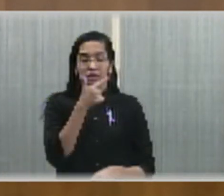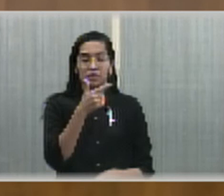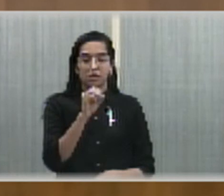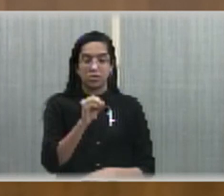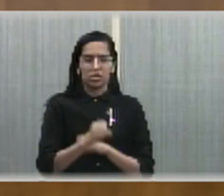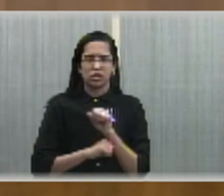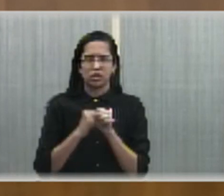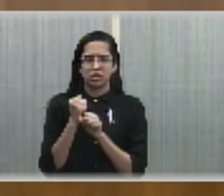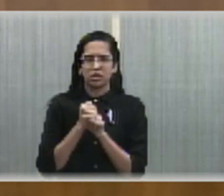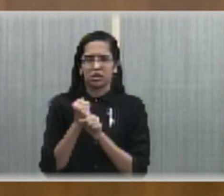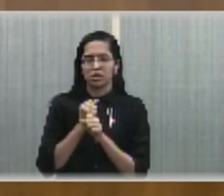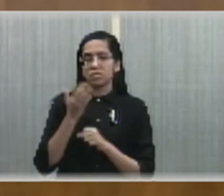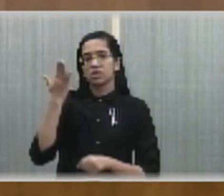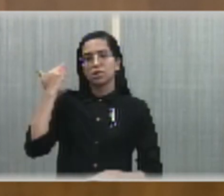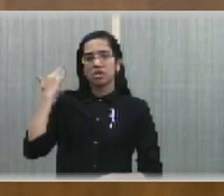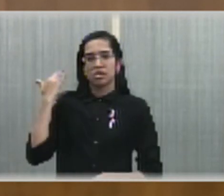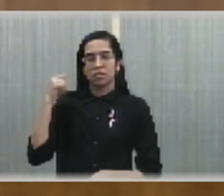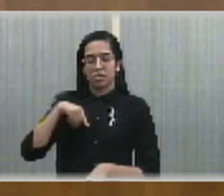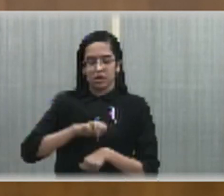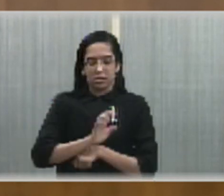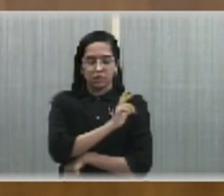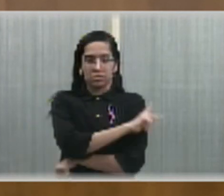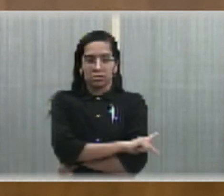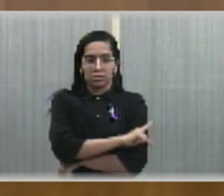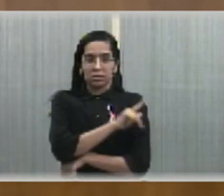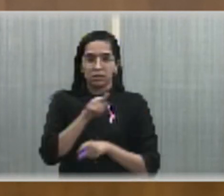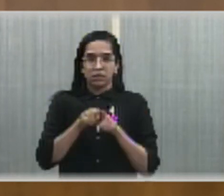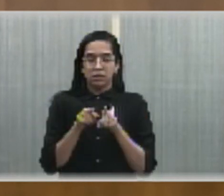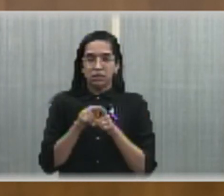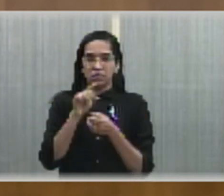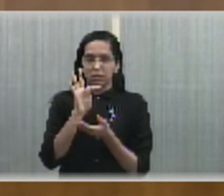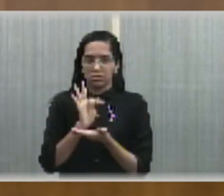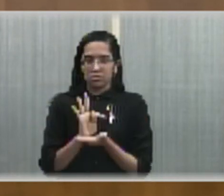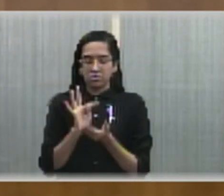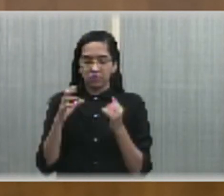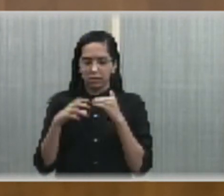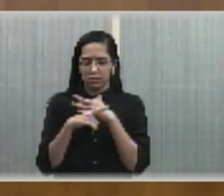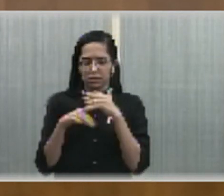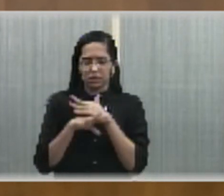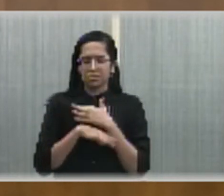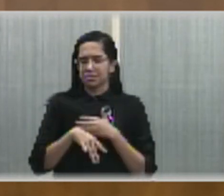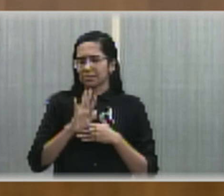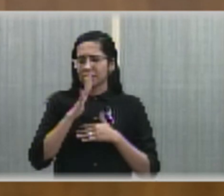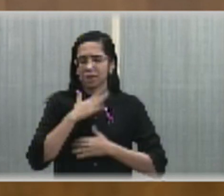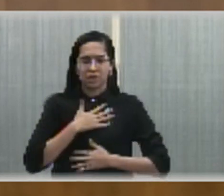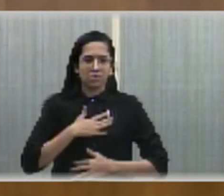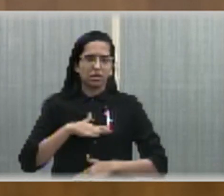certamente, o Piauí e Teresina era a cidade mais pacata,